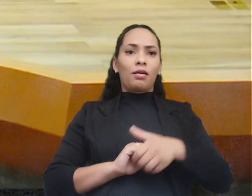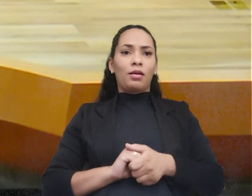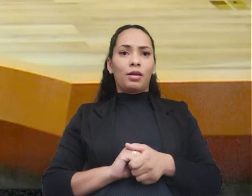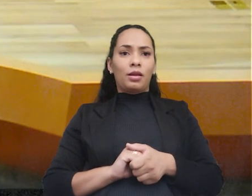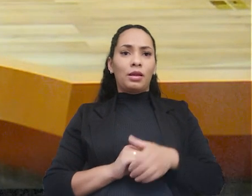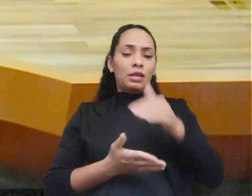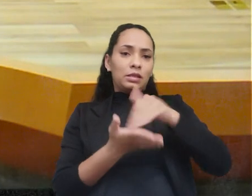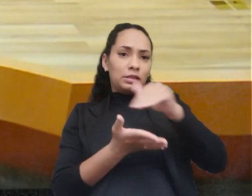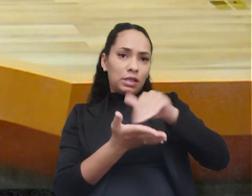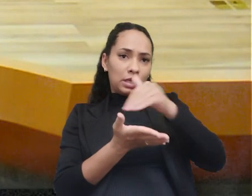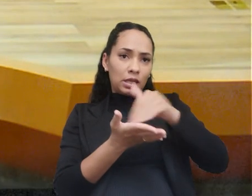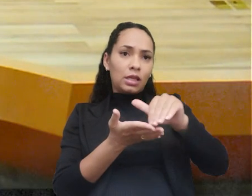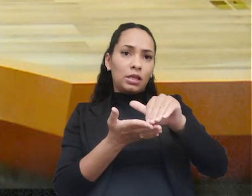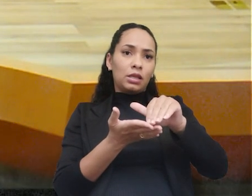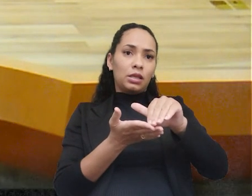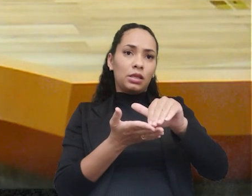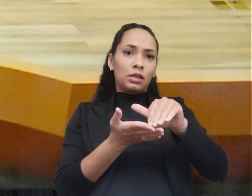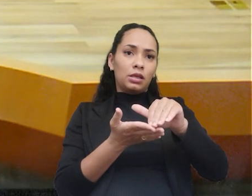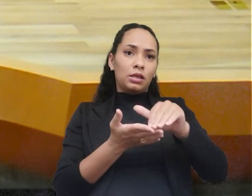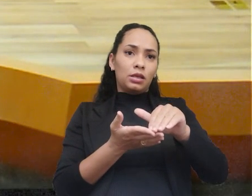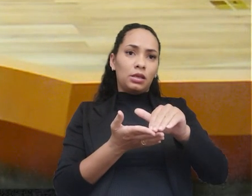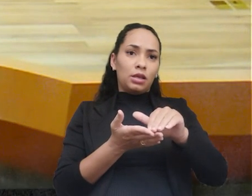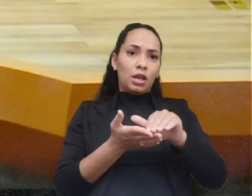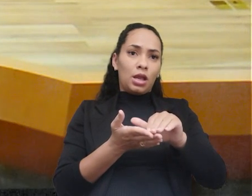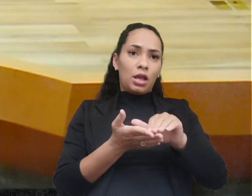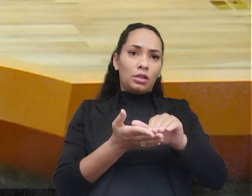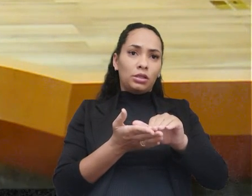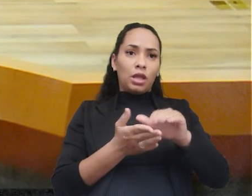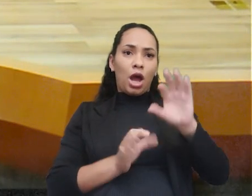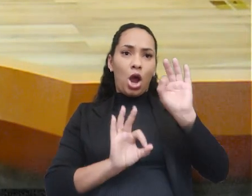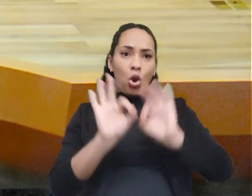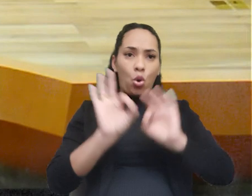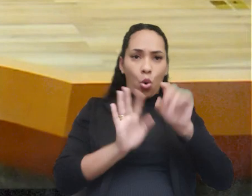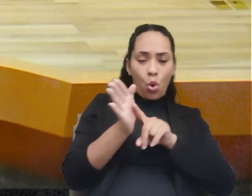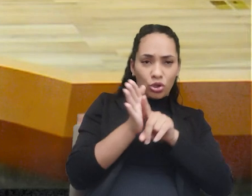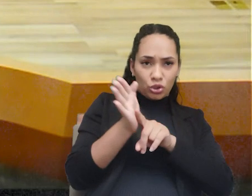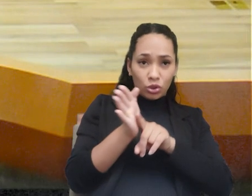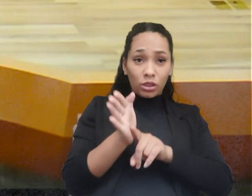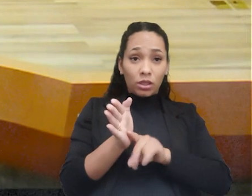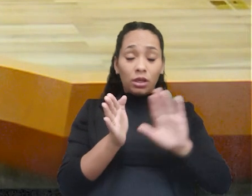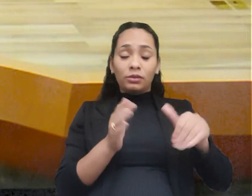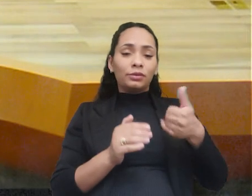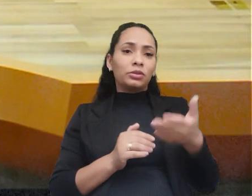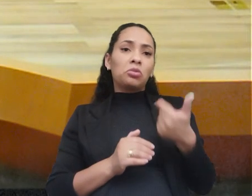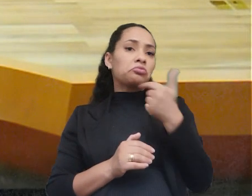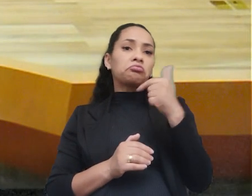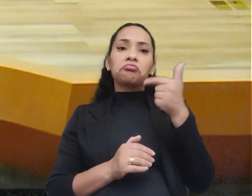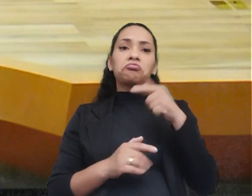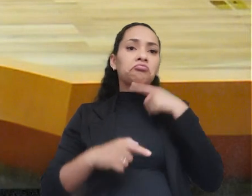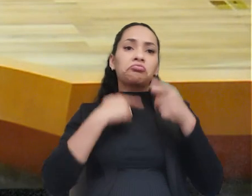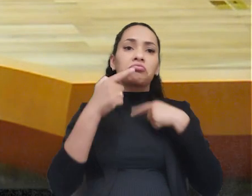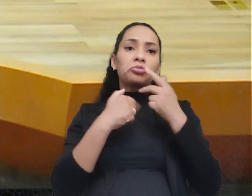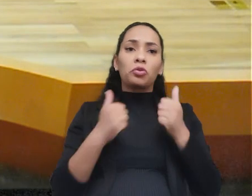funcionária, secretária da corregedoria. Senhor presidente, eu não tenho dúvidas